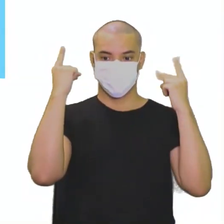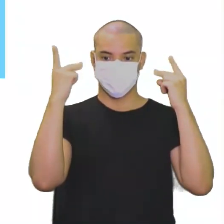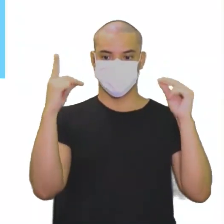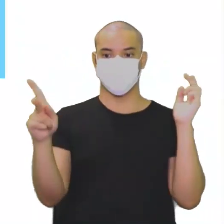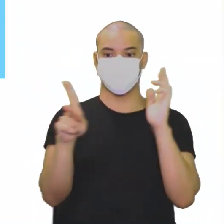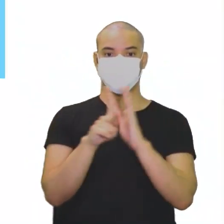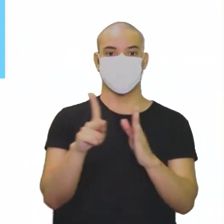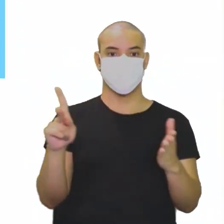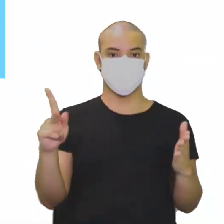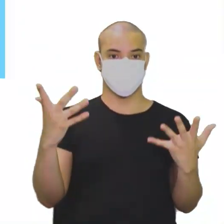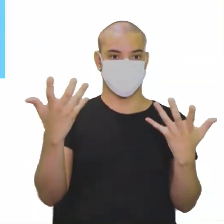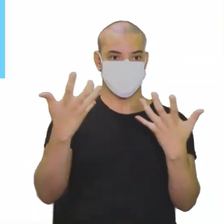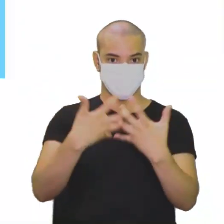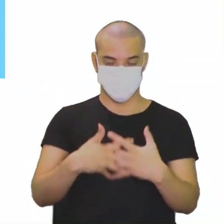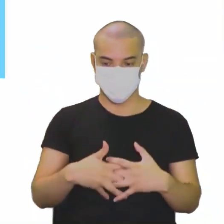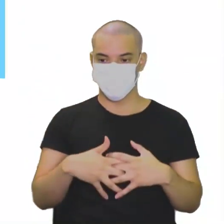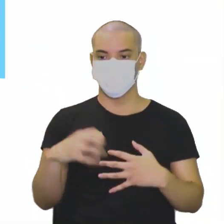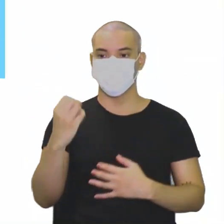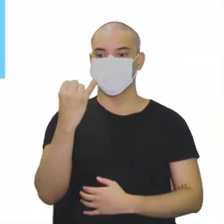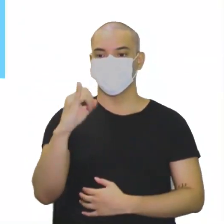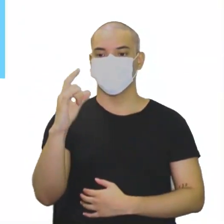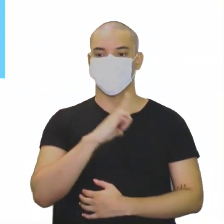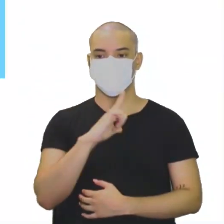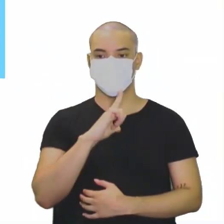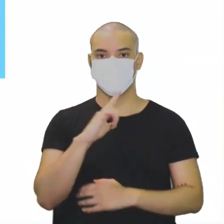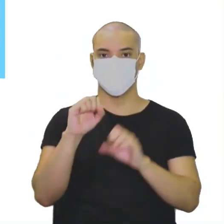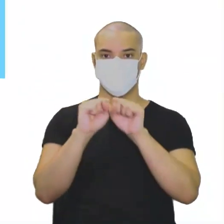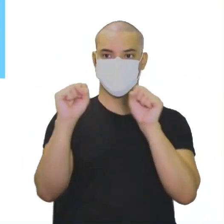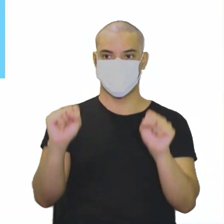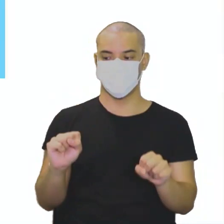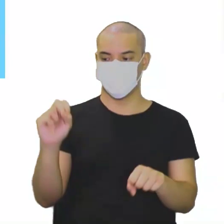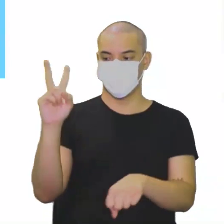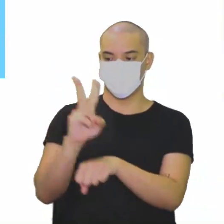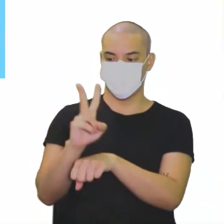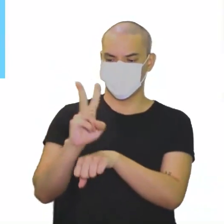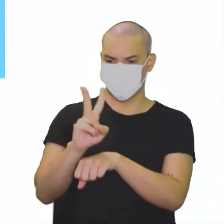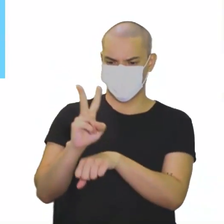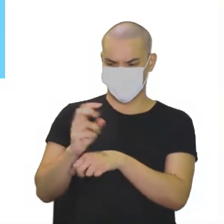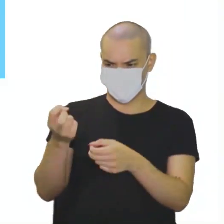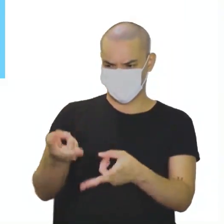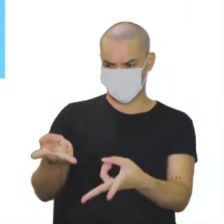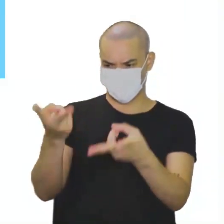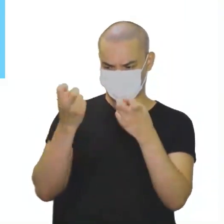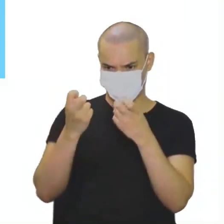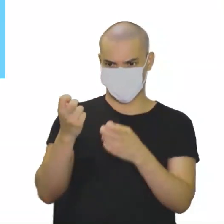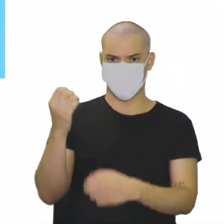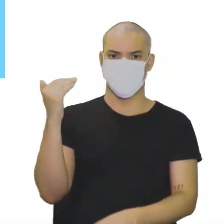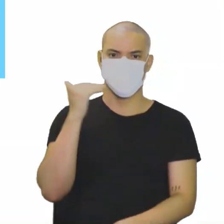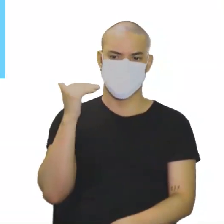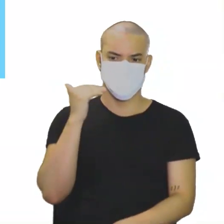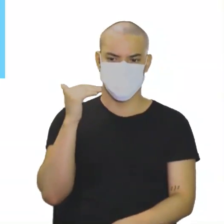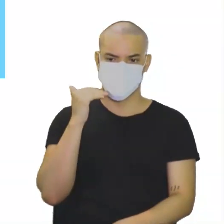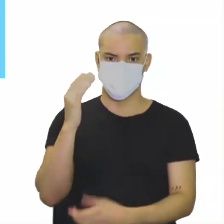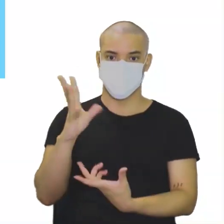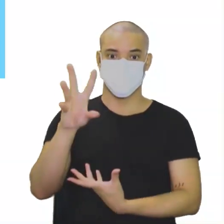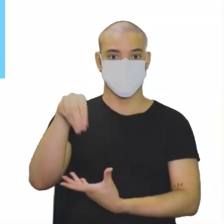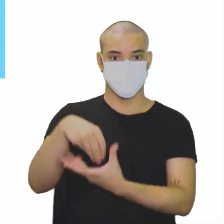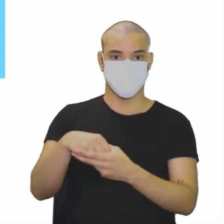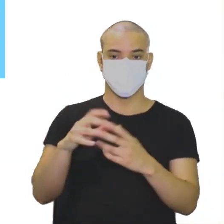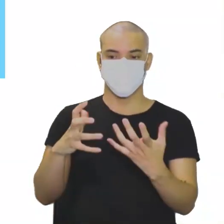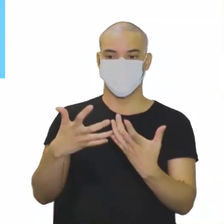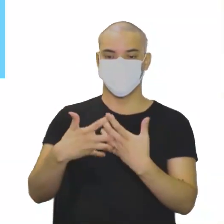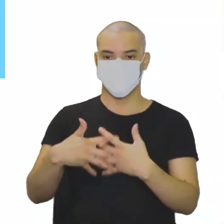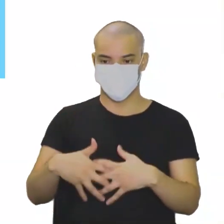operação e quando lá o sistema de proteção detecta alguma anormalidade dentro desse